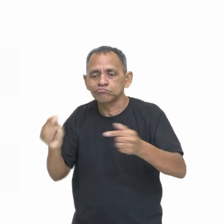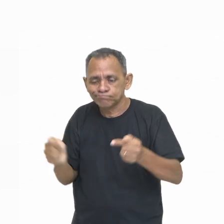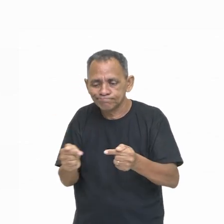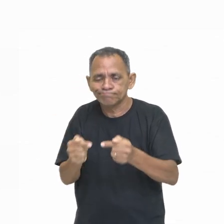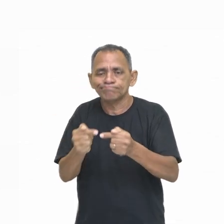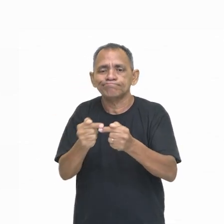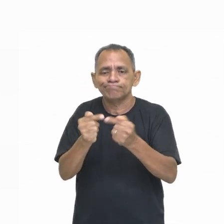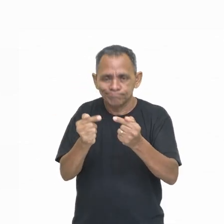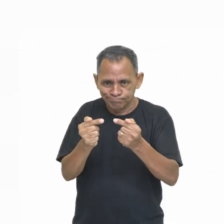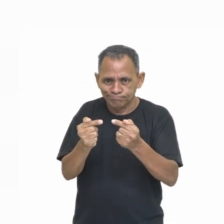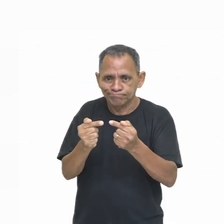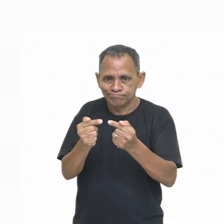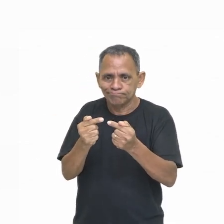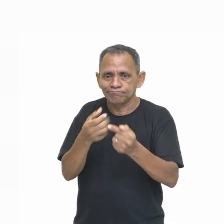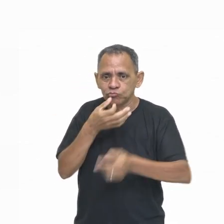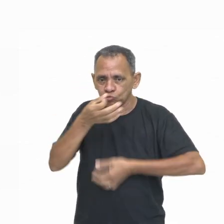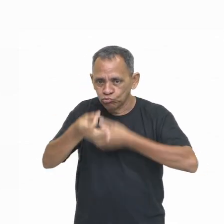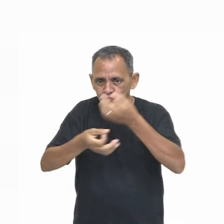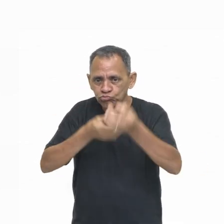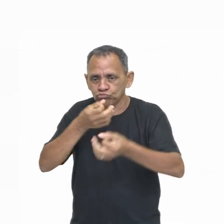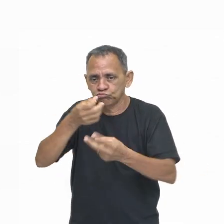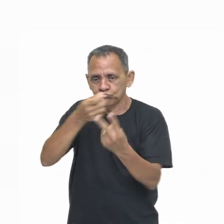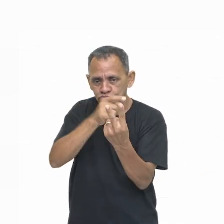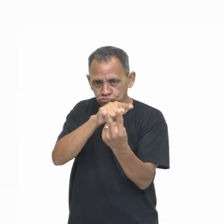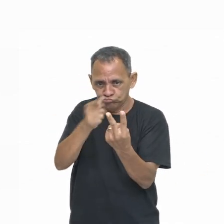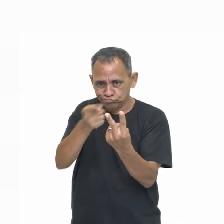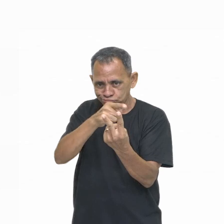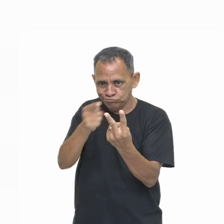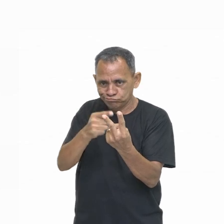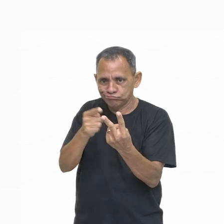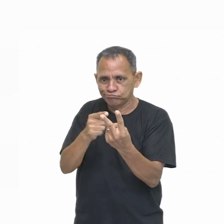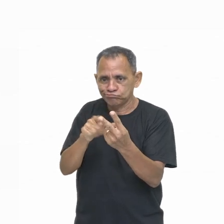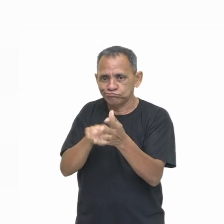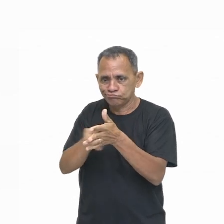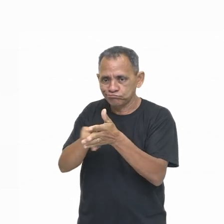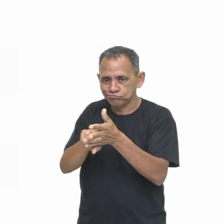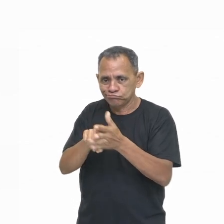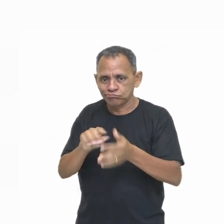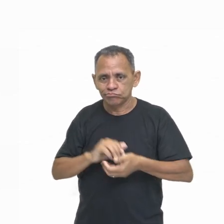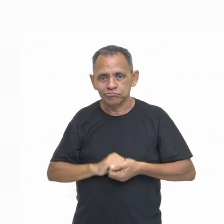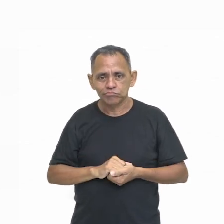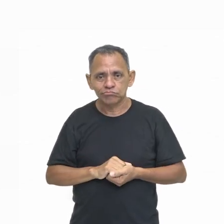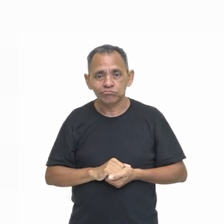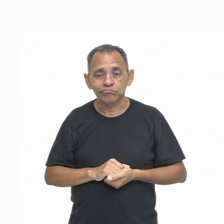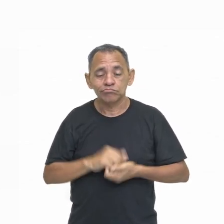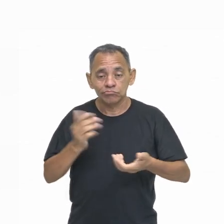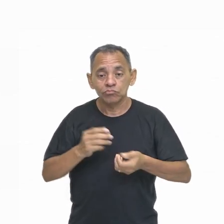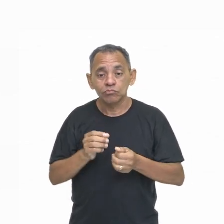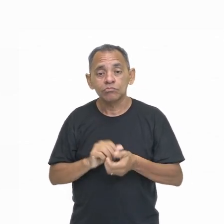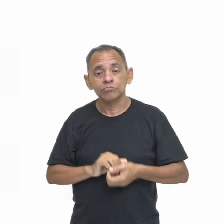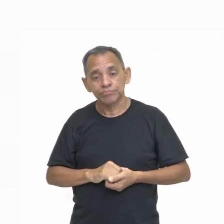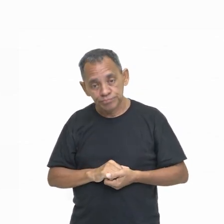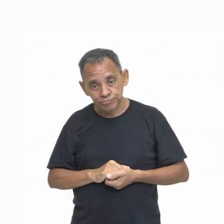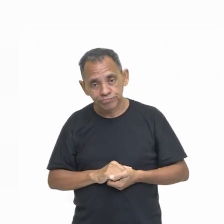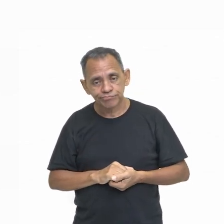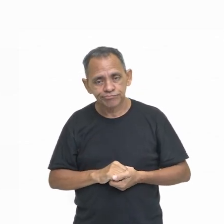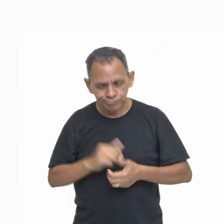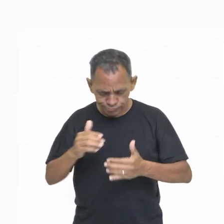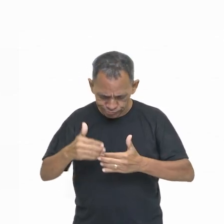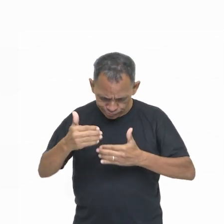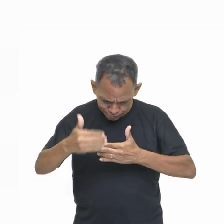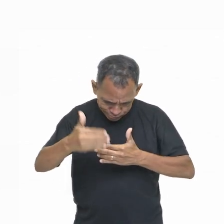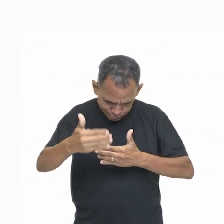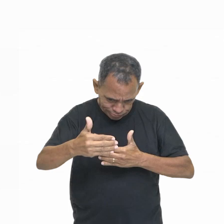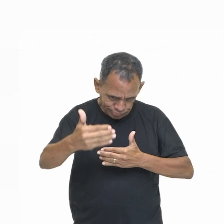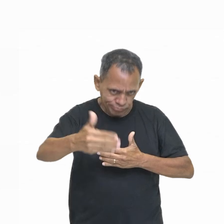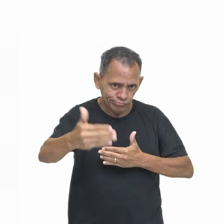e Haldane, certo? E aí, quando passaram-se anos,